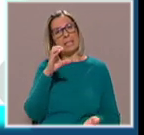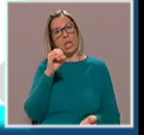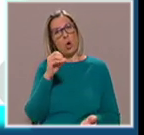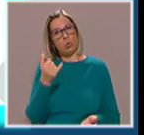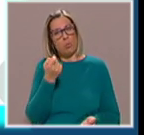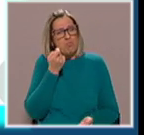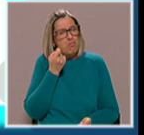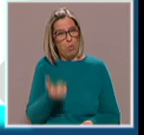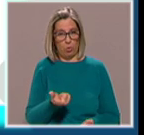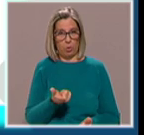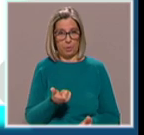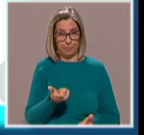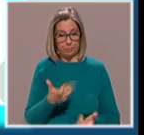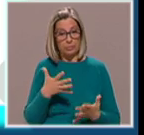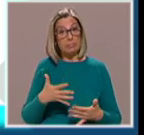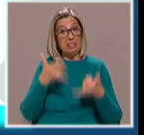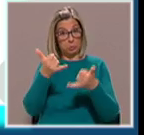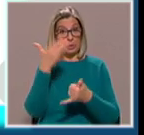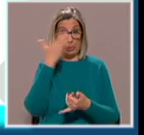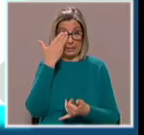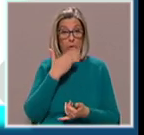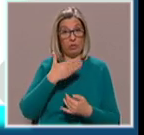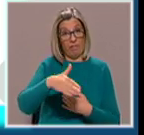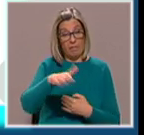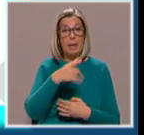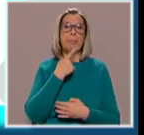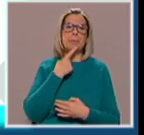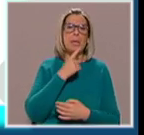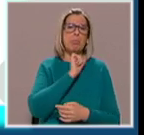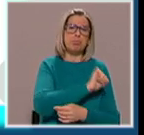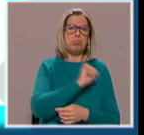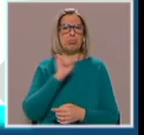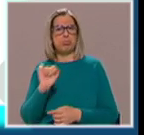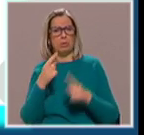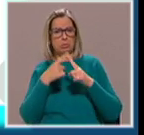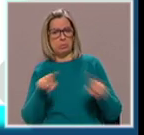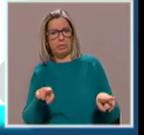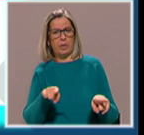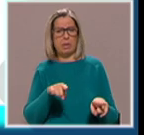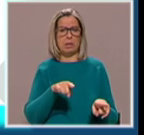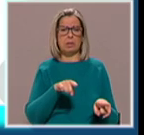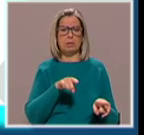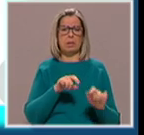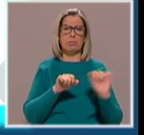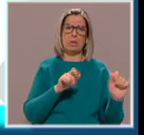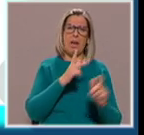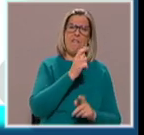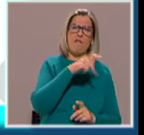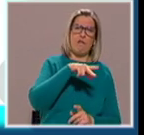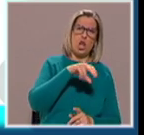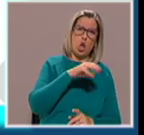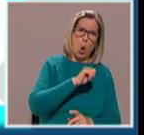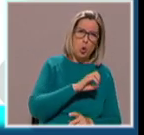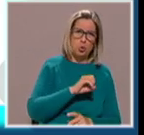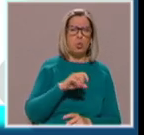carbono. Depois, nas próximas aulas, vamos ver melhor porque é que um é arterial, o outro é venoso, o que é que se passou aqui para ver esta diferença, se bem que já falámos no sistema respiratório, da